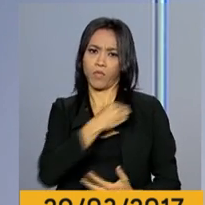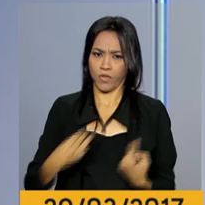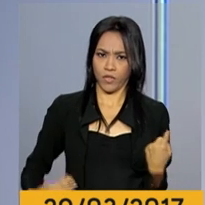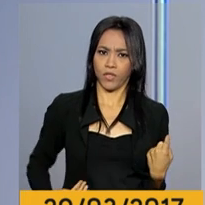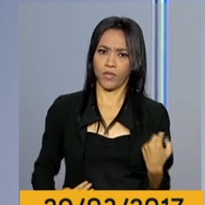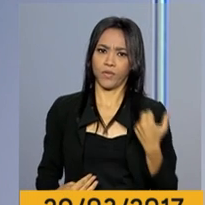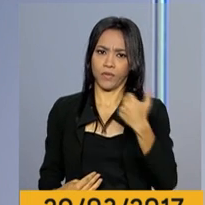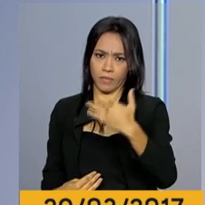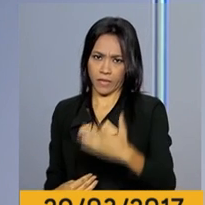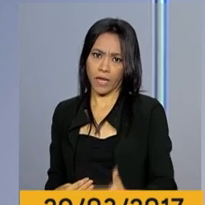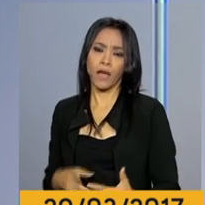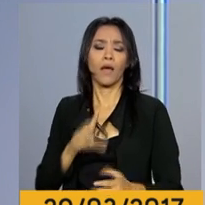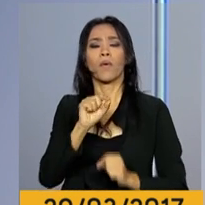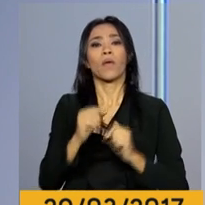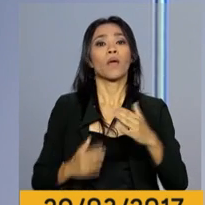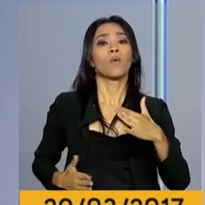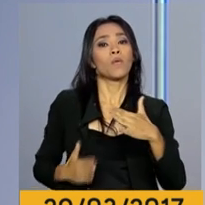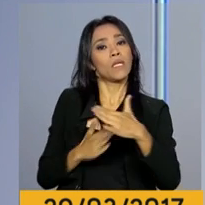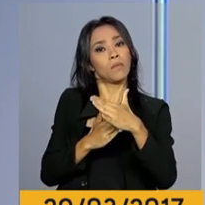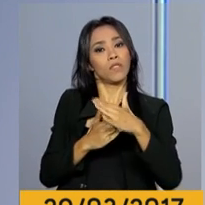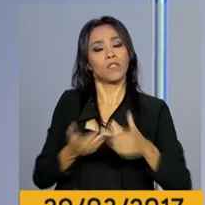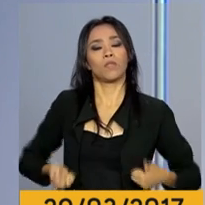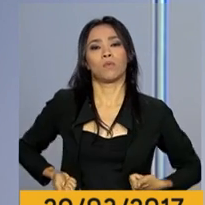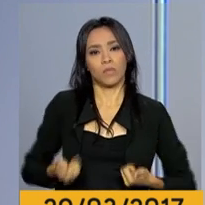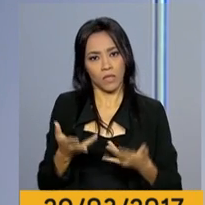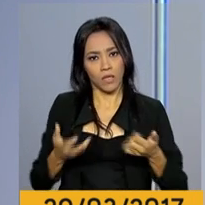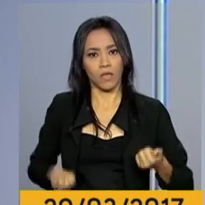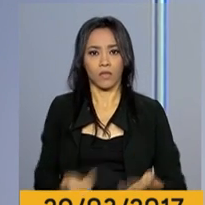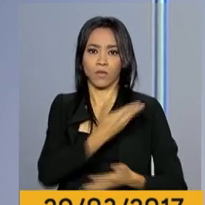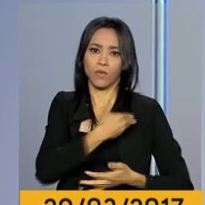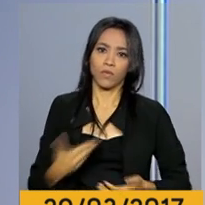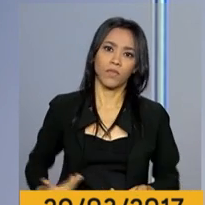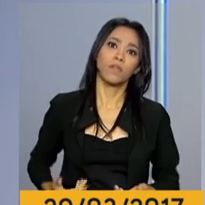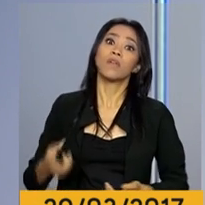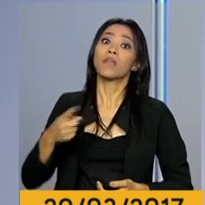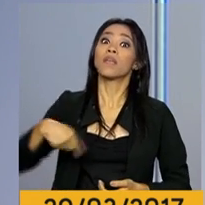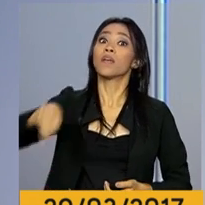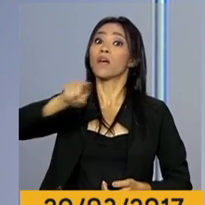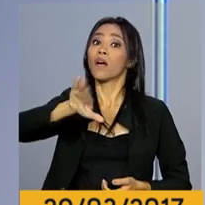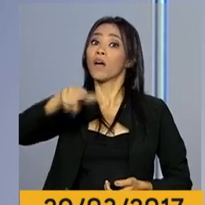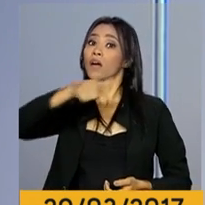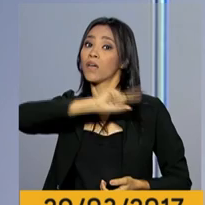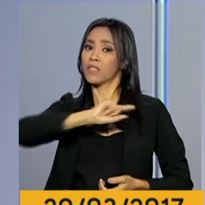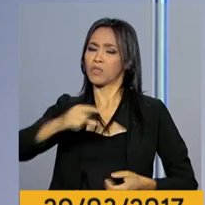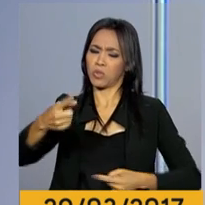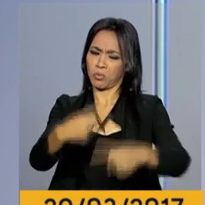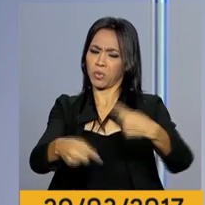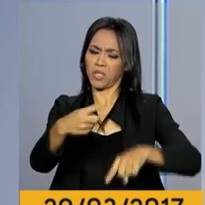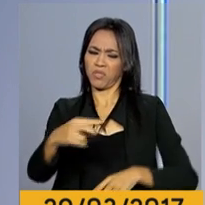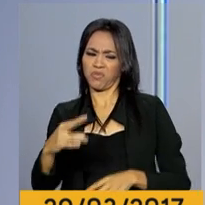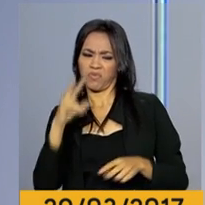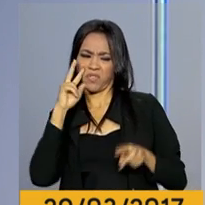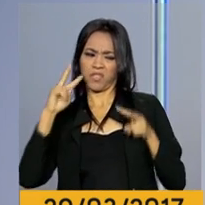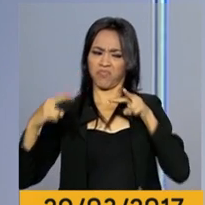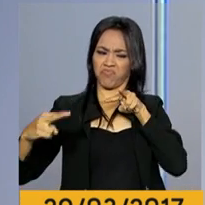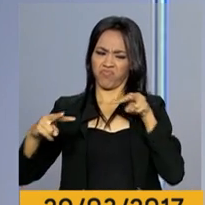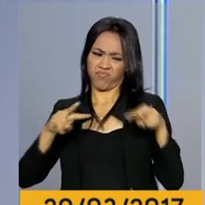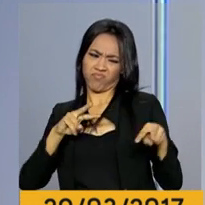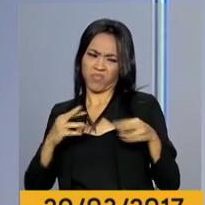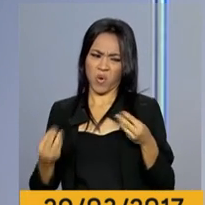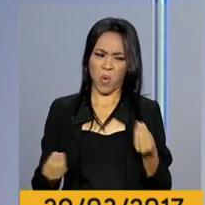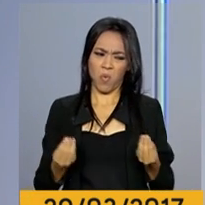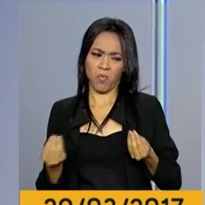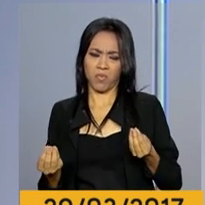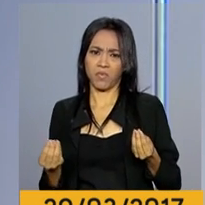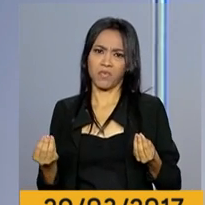questão do teto dos gastos públicos uma coisa que era mal vista pela classe política e também pela interessante pelos brasileiros em